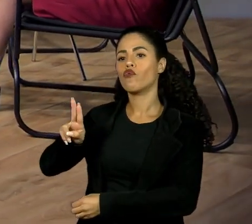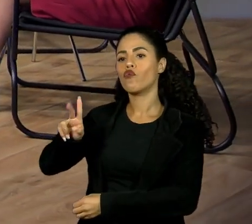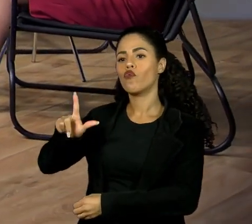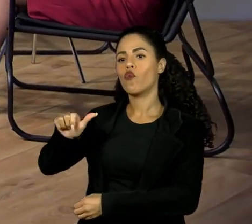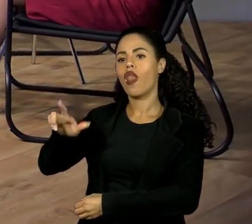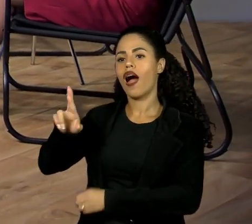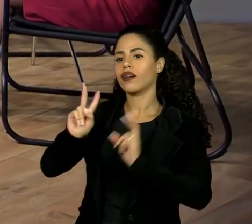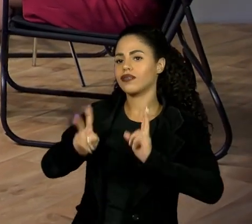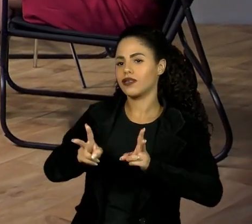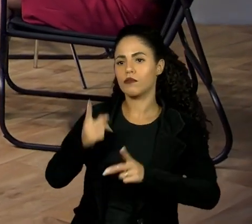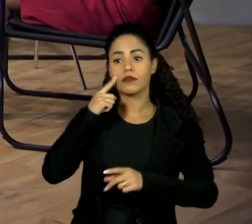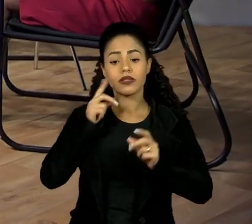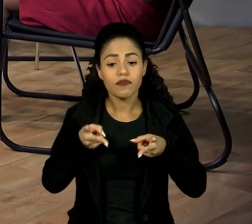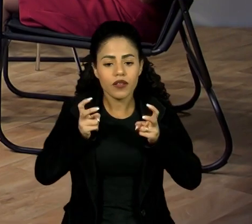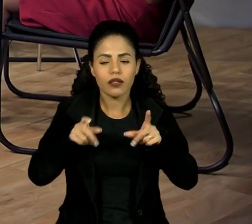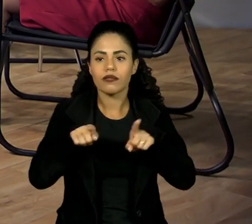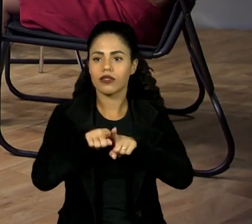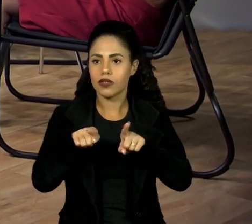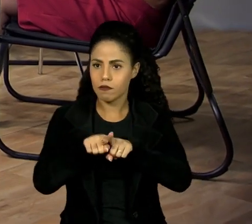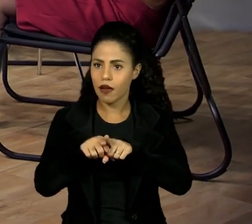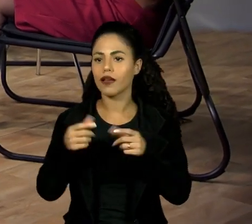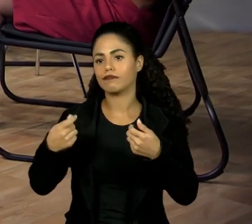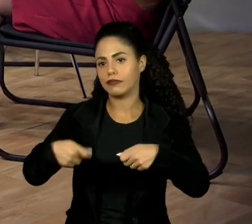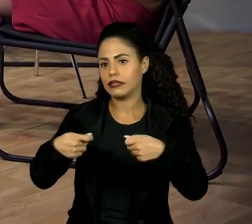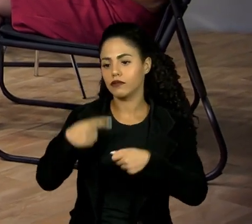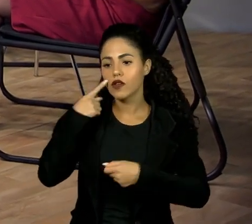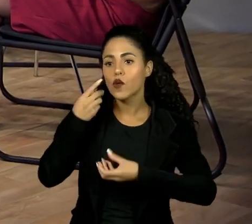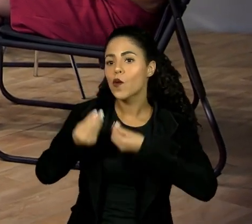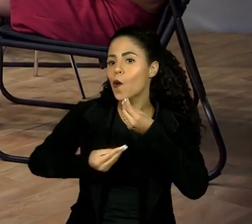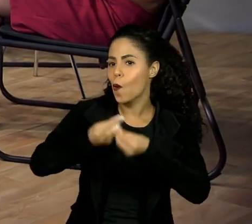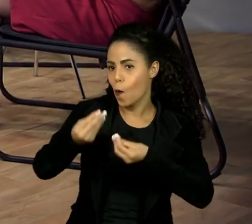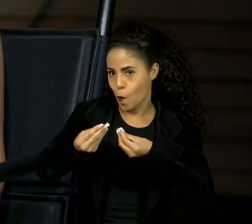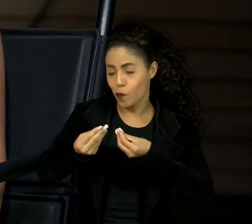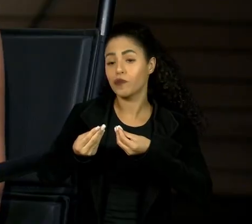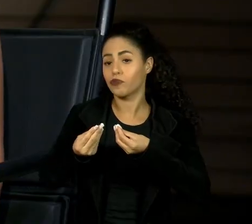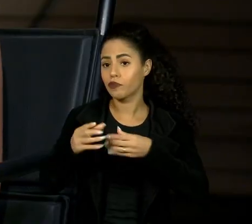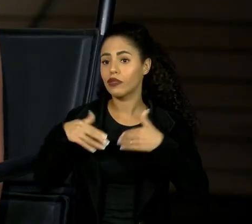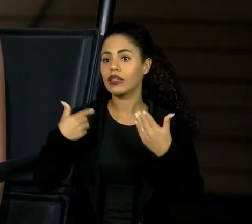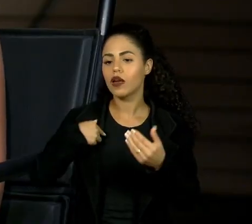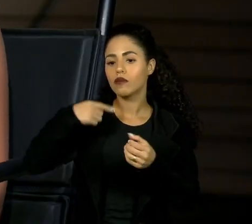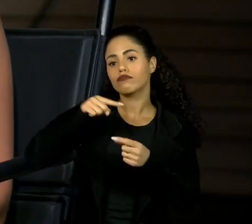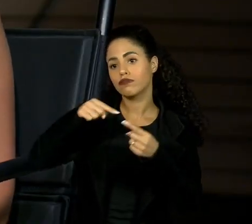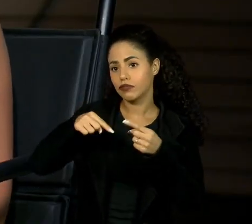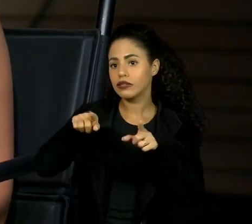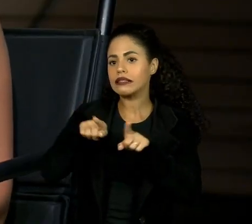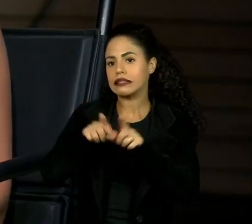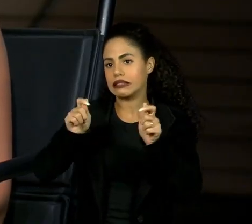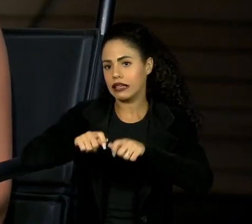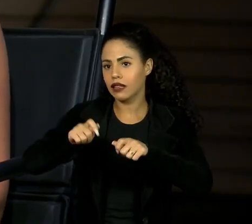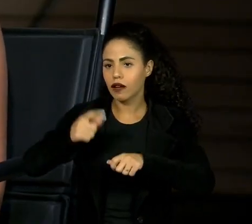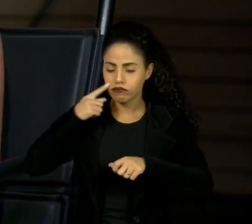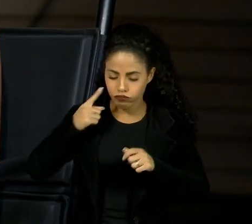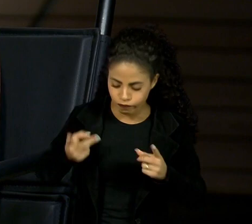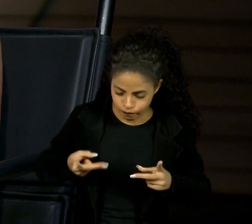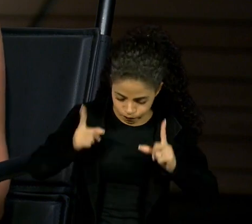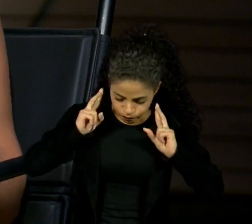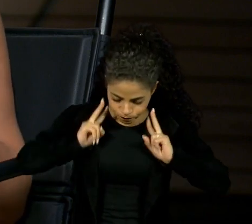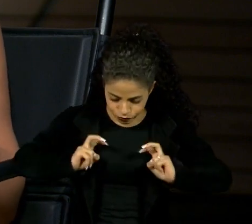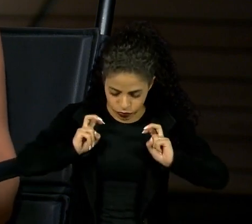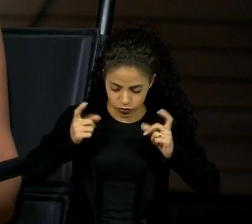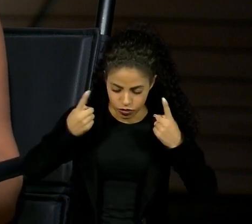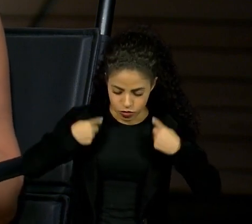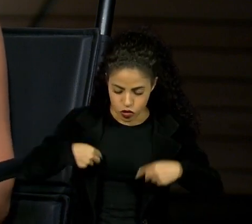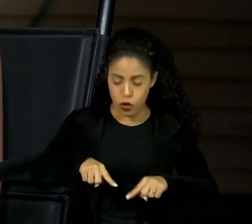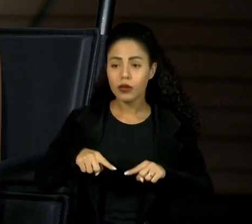e o espermatozoide, que são as tubas, né, as conhecidas trompas. Esse exame ele chama esterossalpingografia. Então, esse eu falo